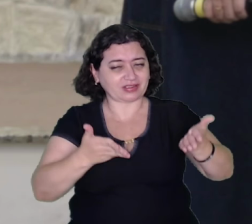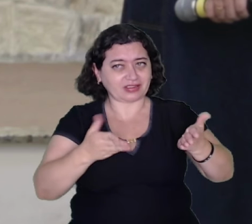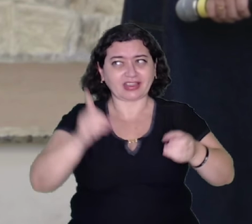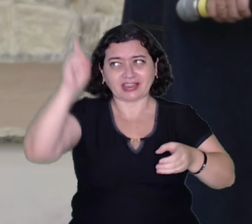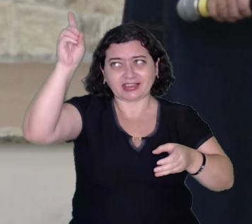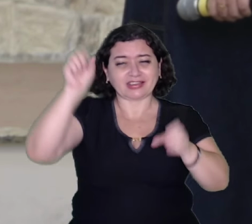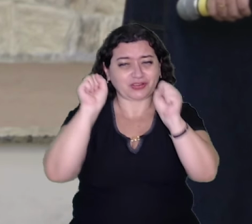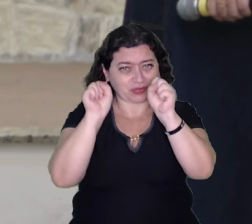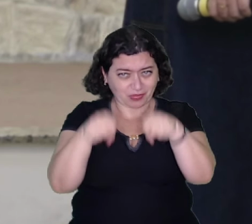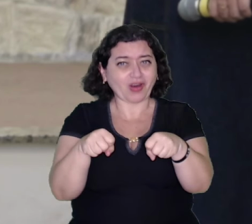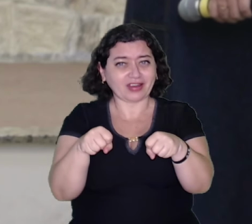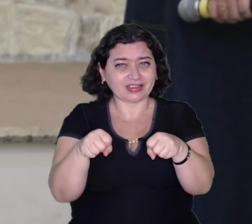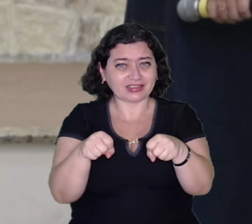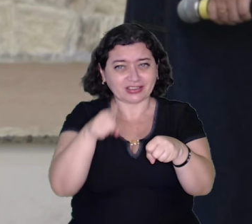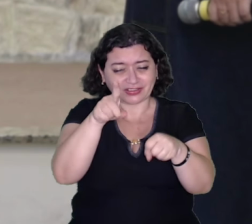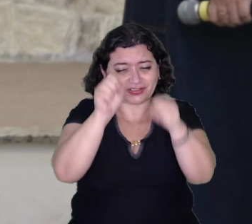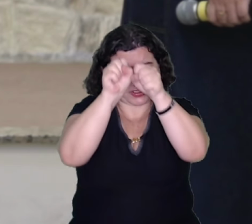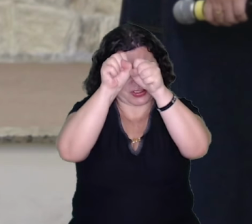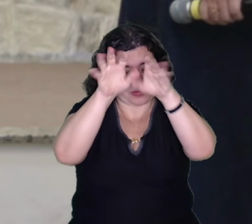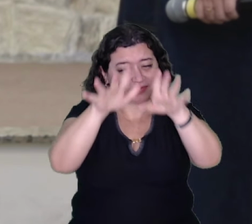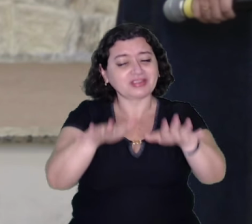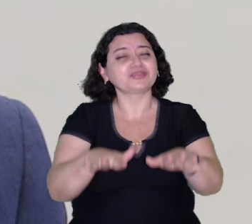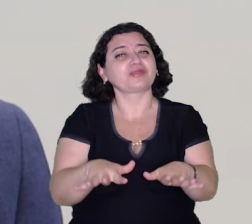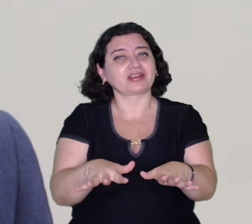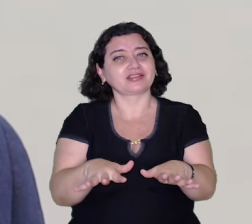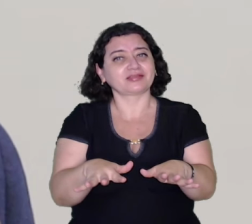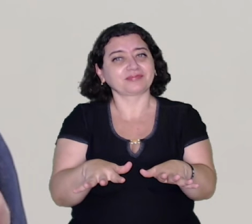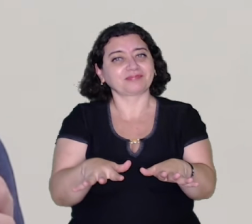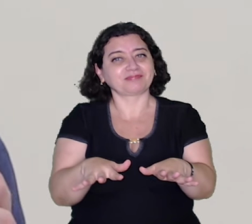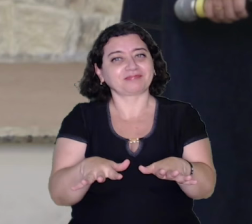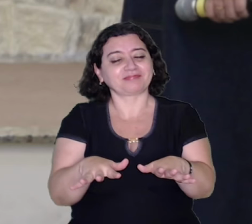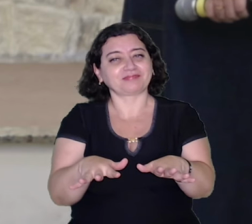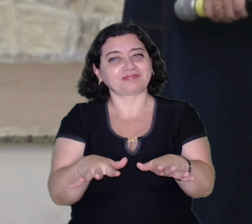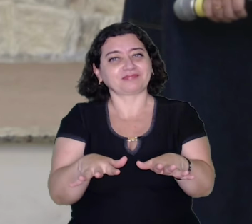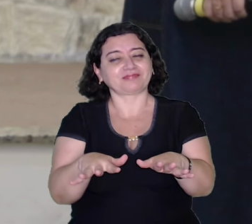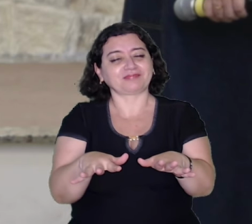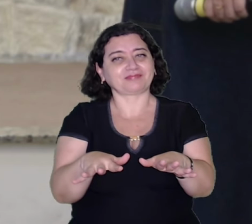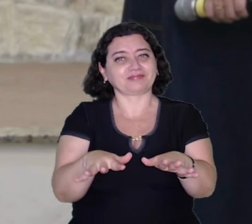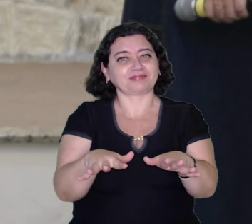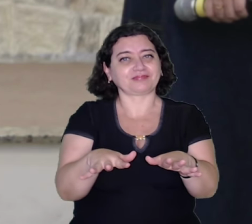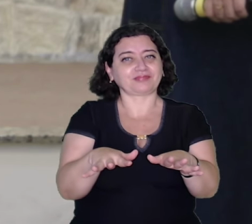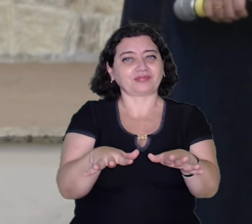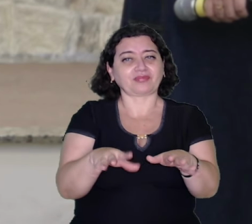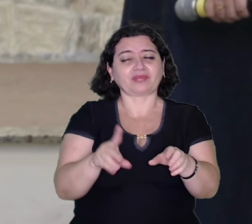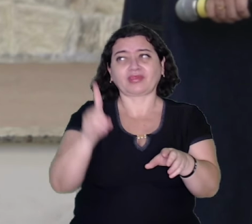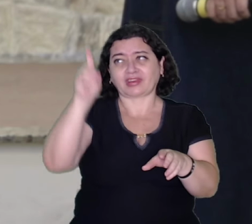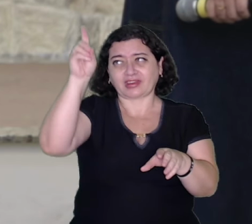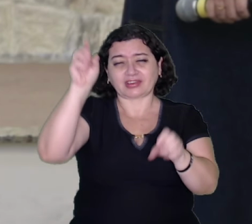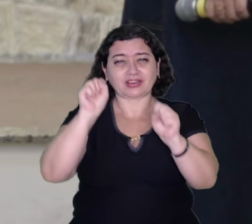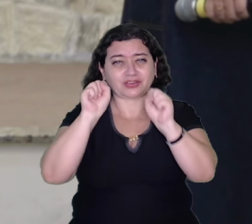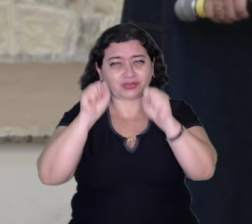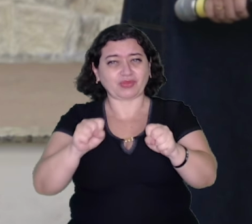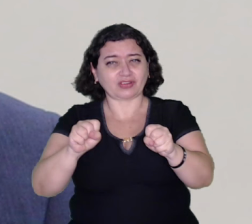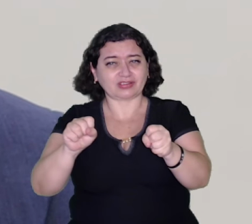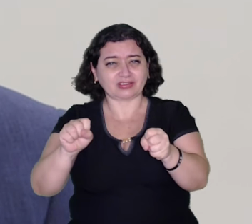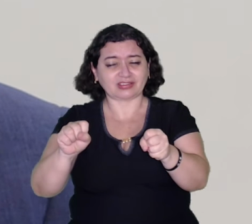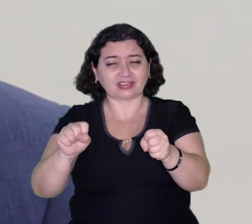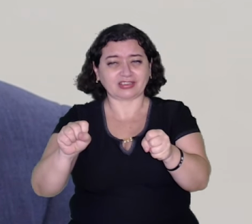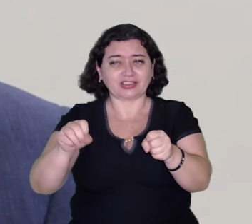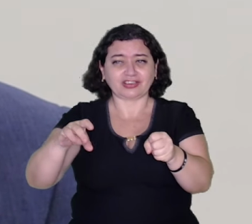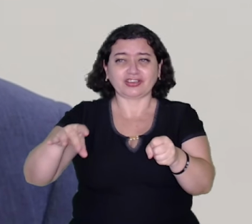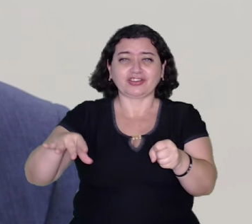possa te abençoar, irmão, minha irmã. Que Deus possa te encher de